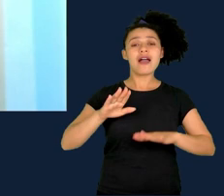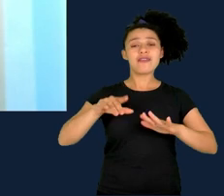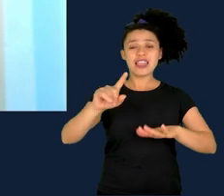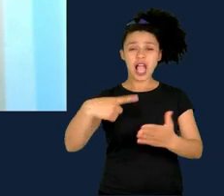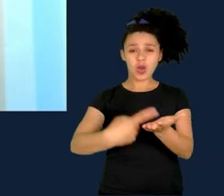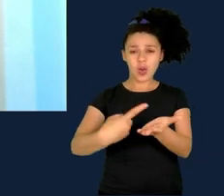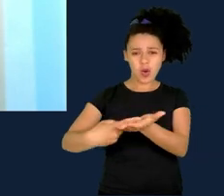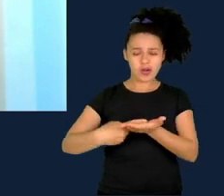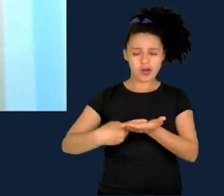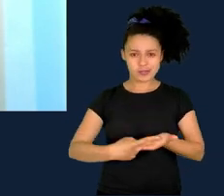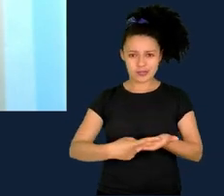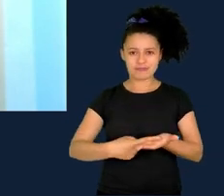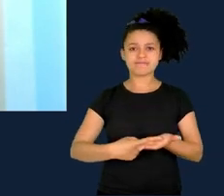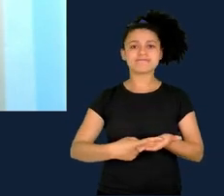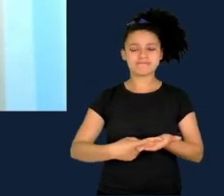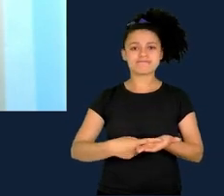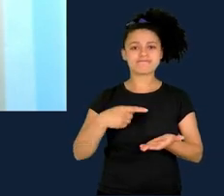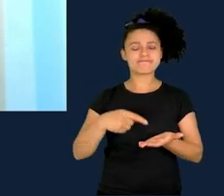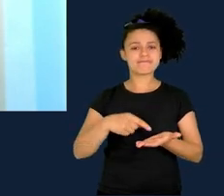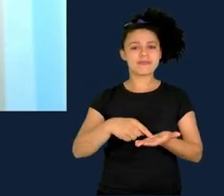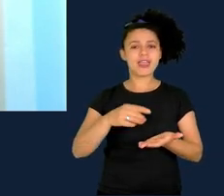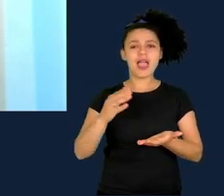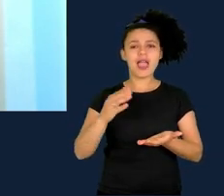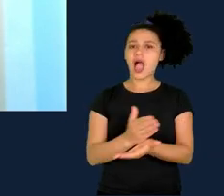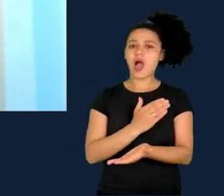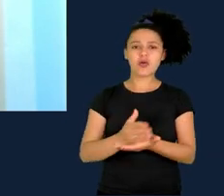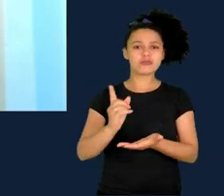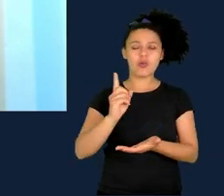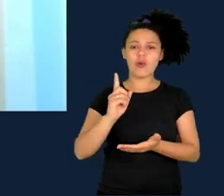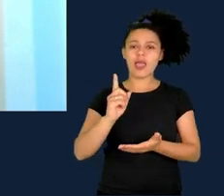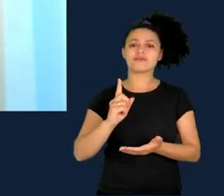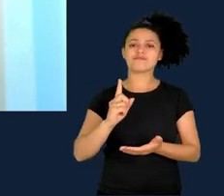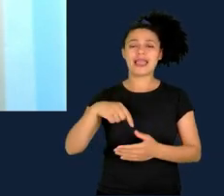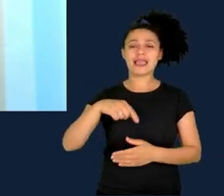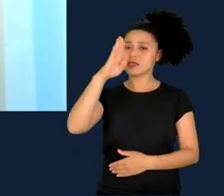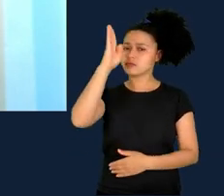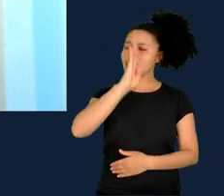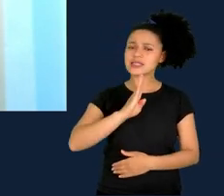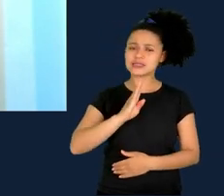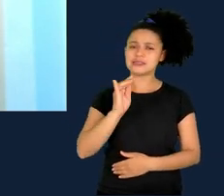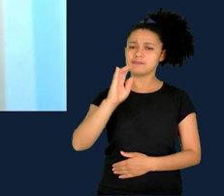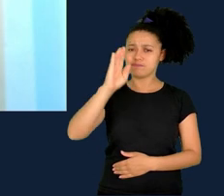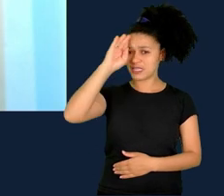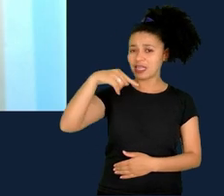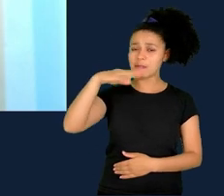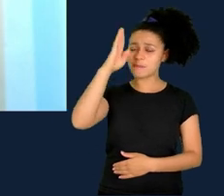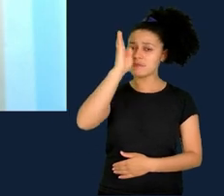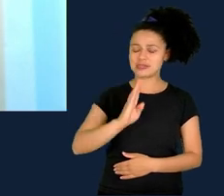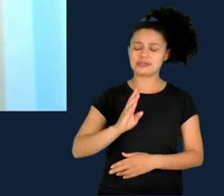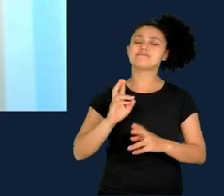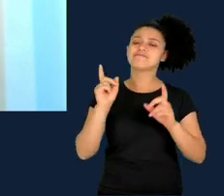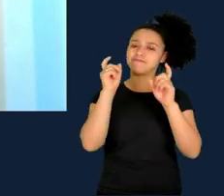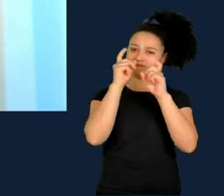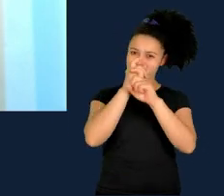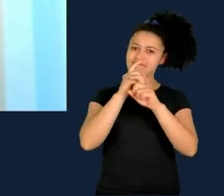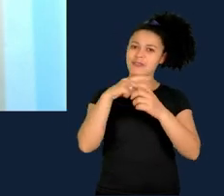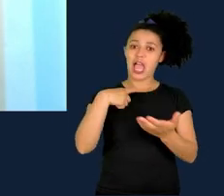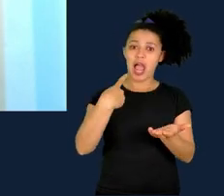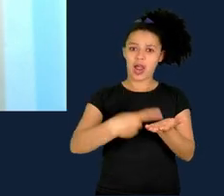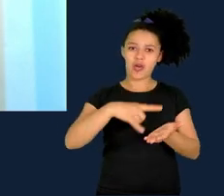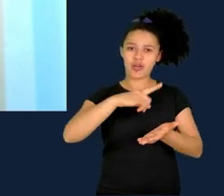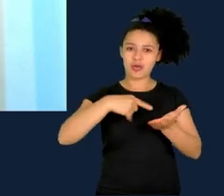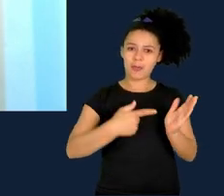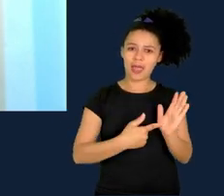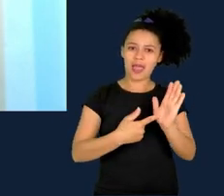acordos não são implementados, né? Principalmente aqui no Brasil, para a gente, né? Seria muito bom se o